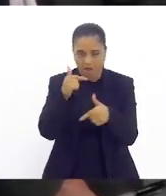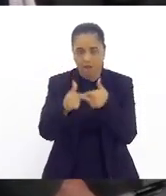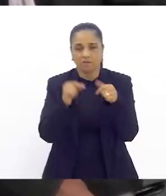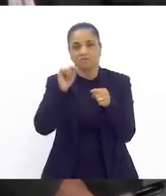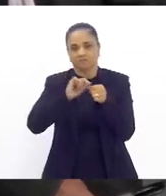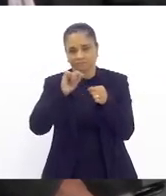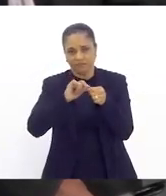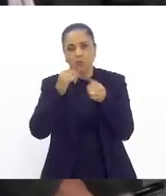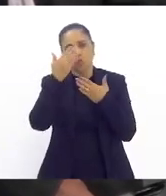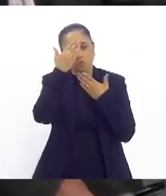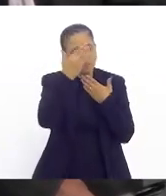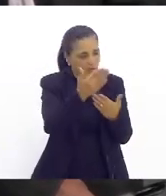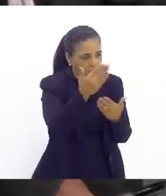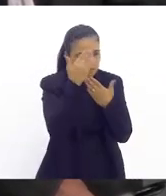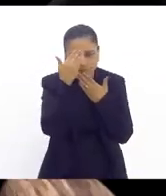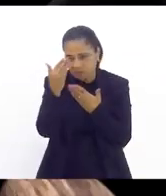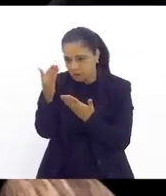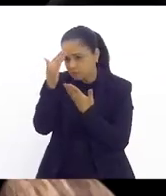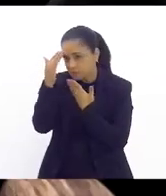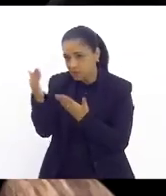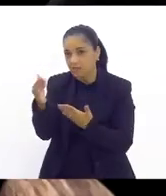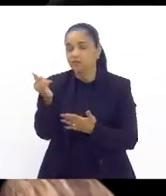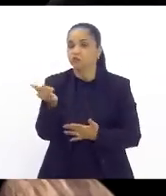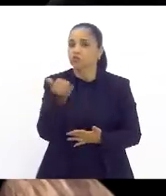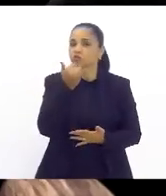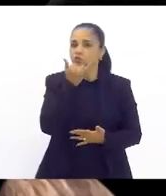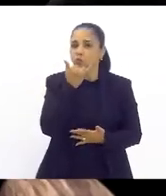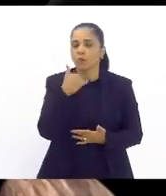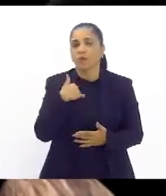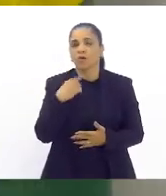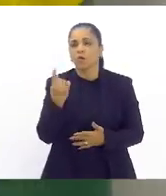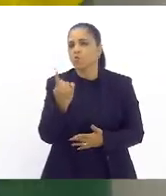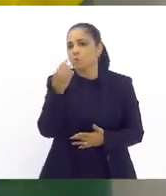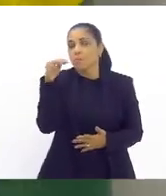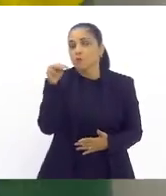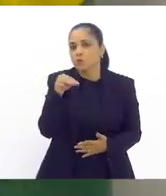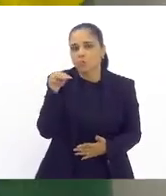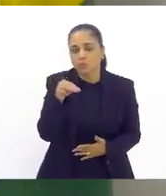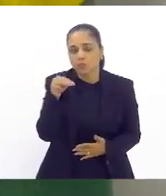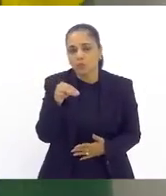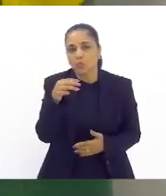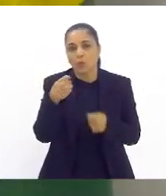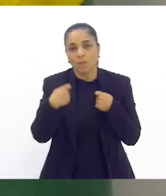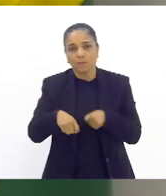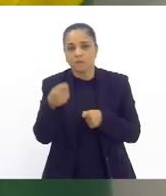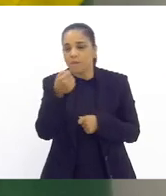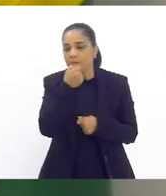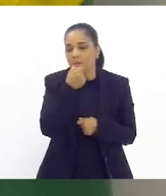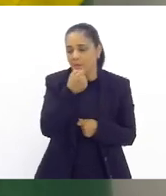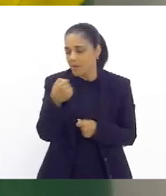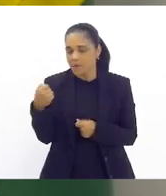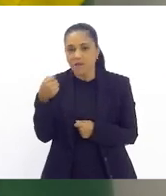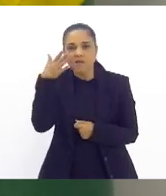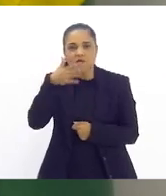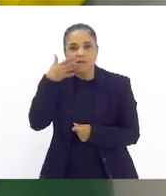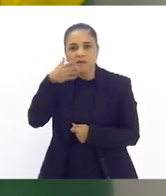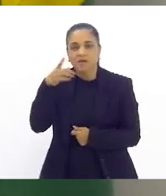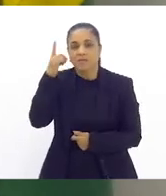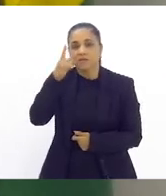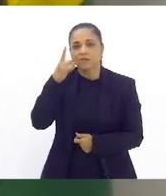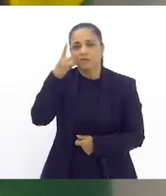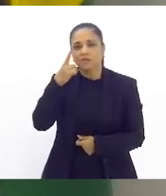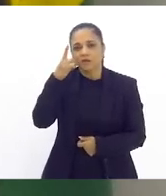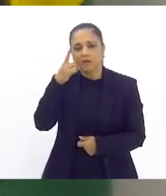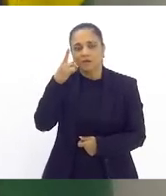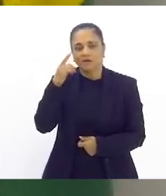a todos Desculpa essa é só um minutinho eu preciso passar a palavra aqui para deputada Dani